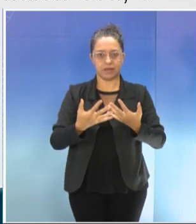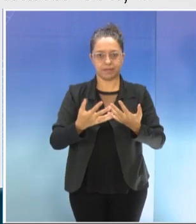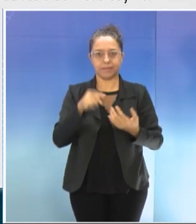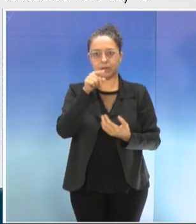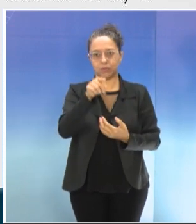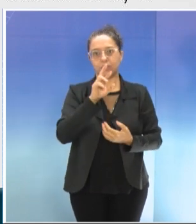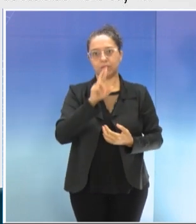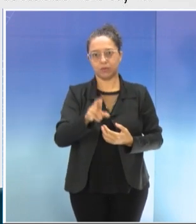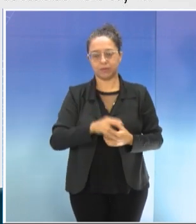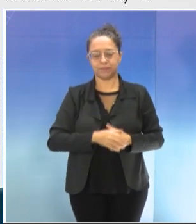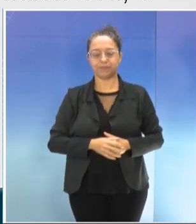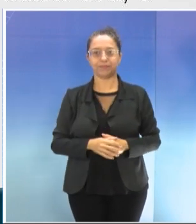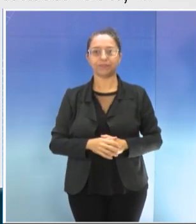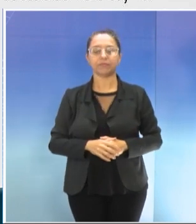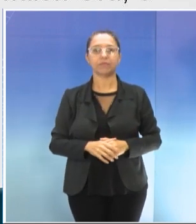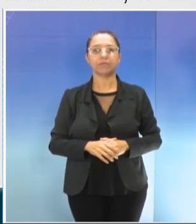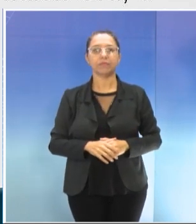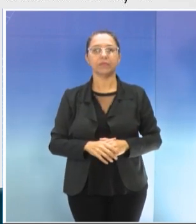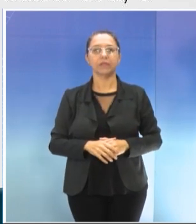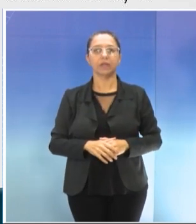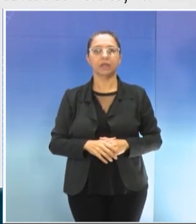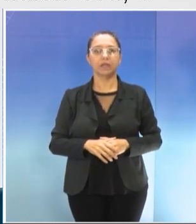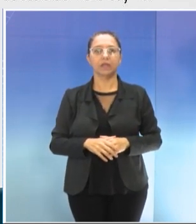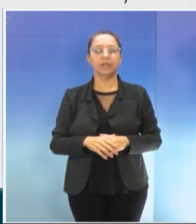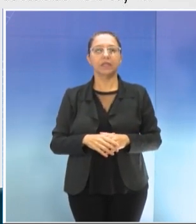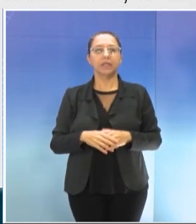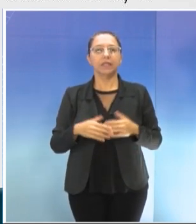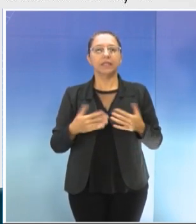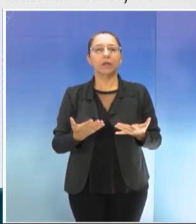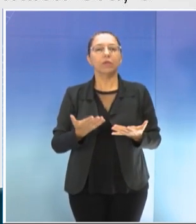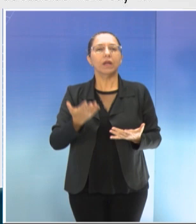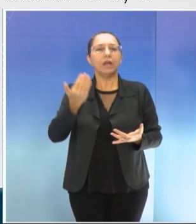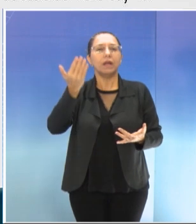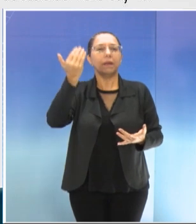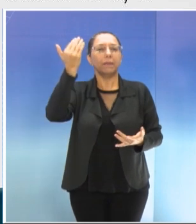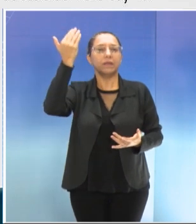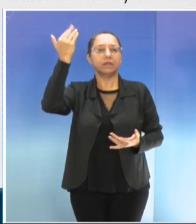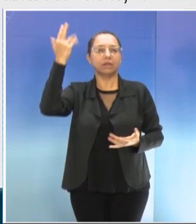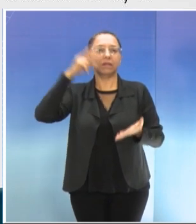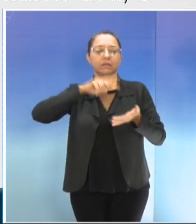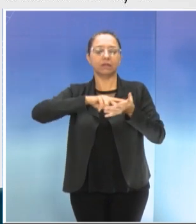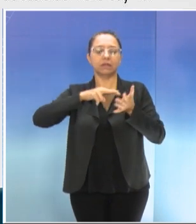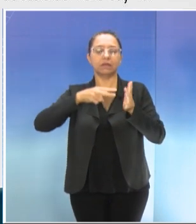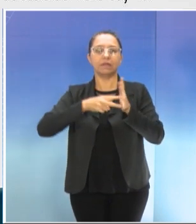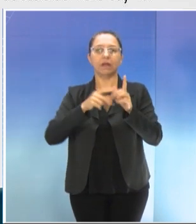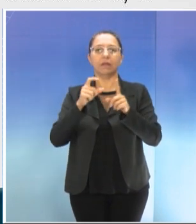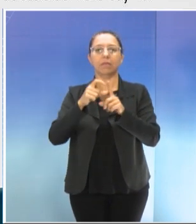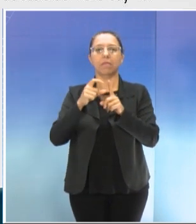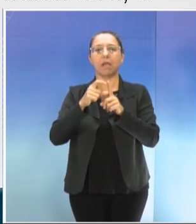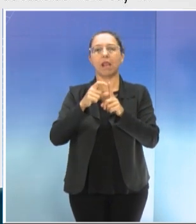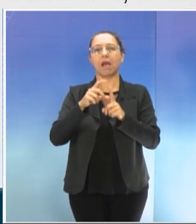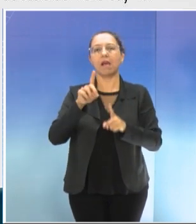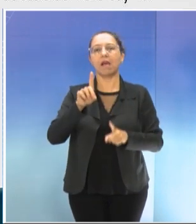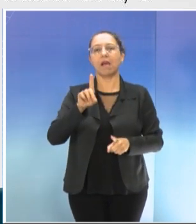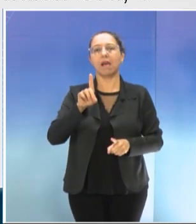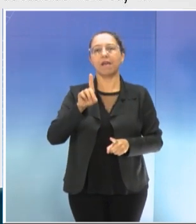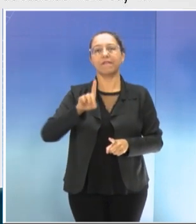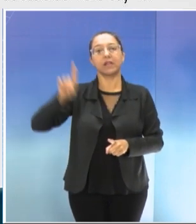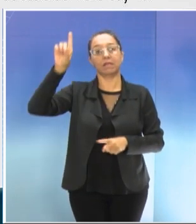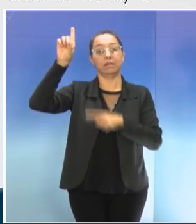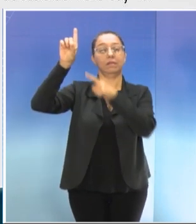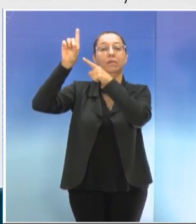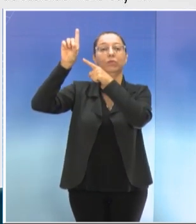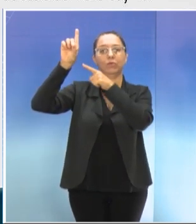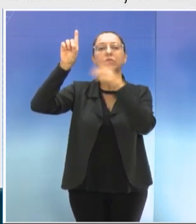através da minha explicação. Desde que tenhamos compreendido o significado da palavra Deus,